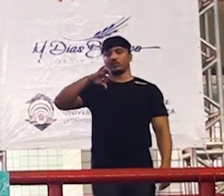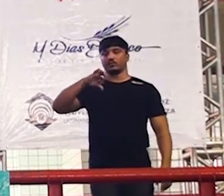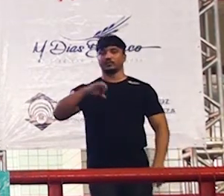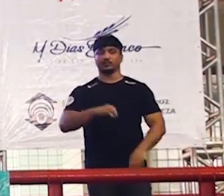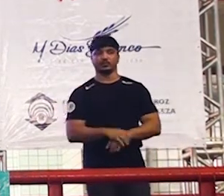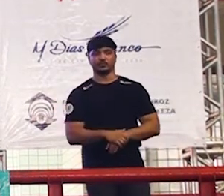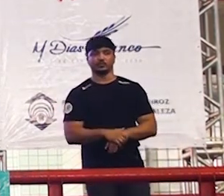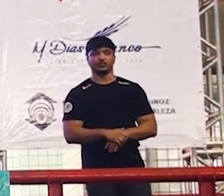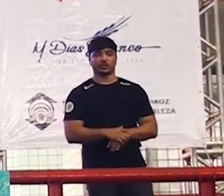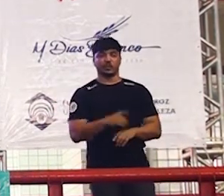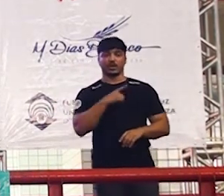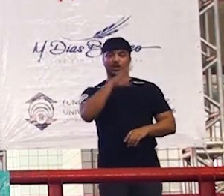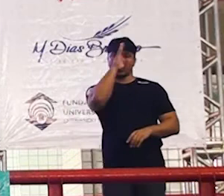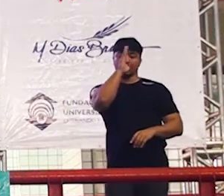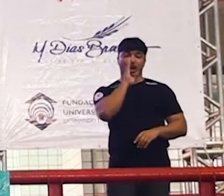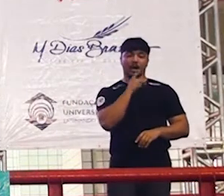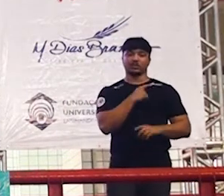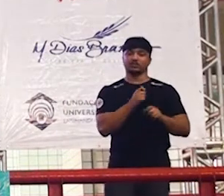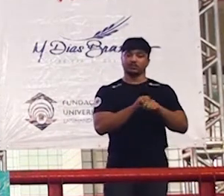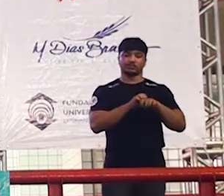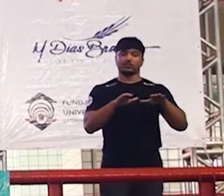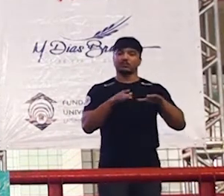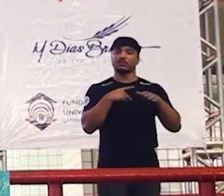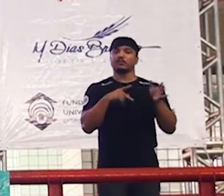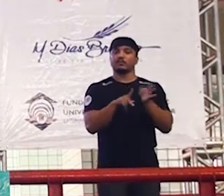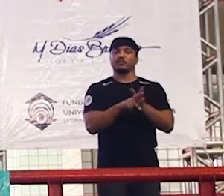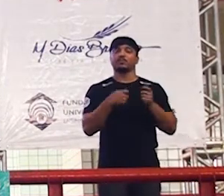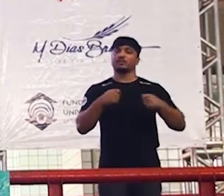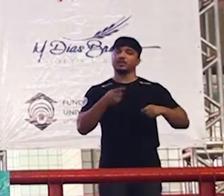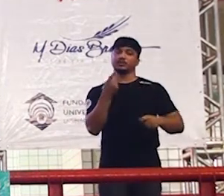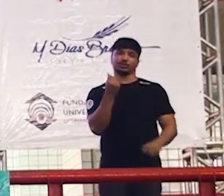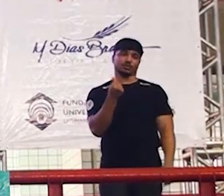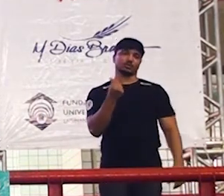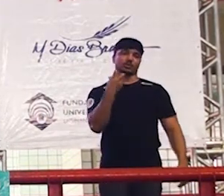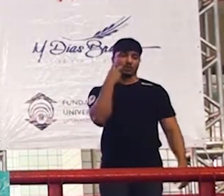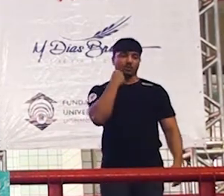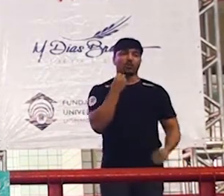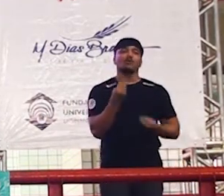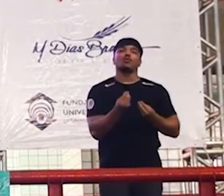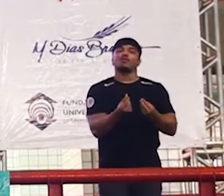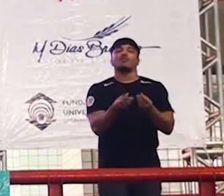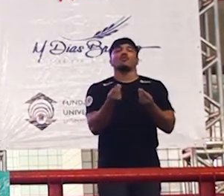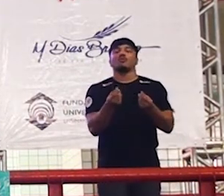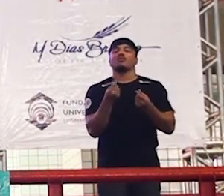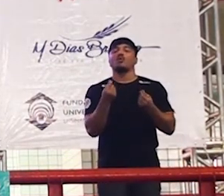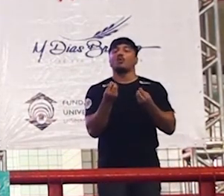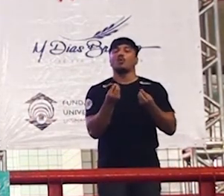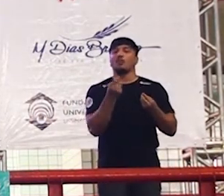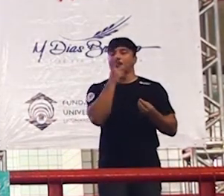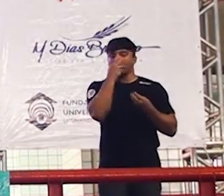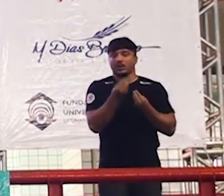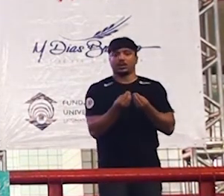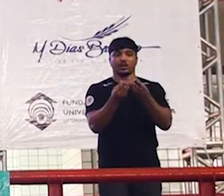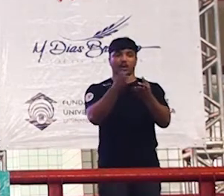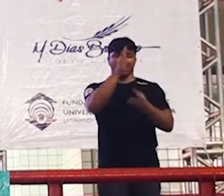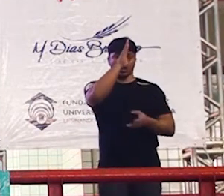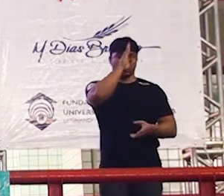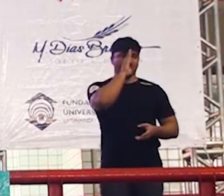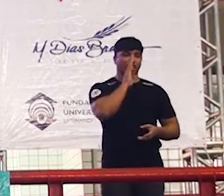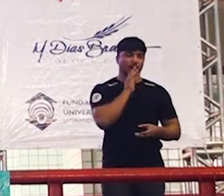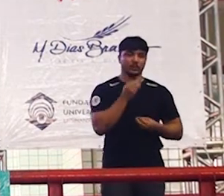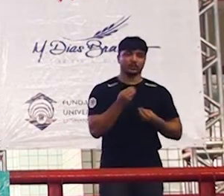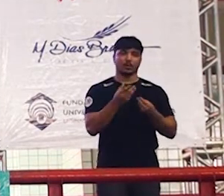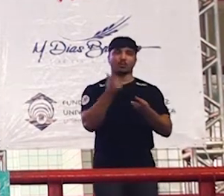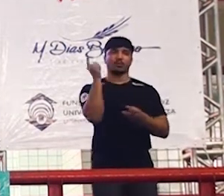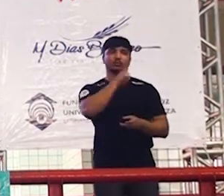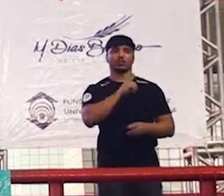Uma plataforma gratuita precisa ganhar dinheiro. Como é que o cara lhe oferece um produto gratuito e se